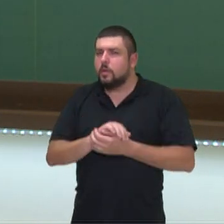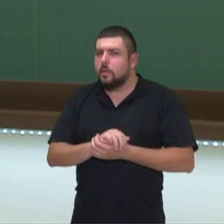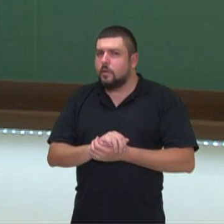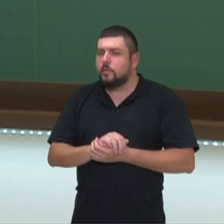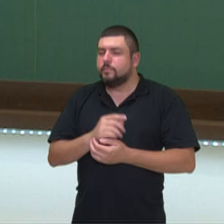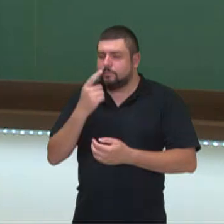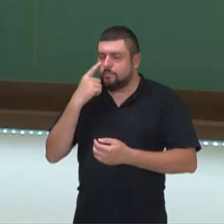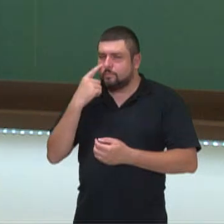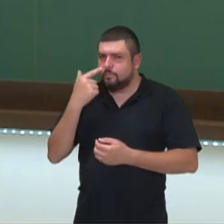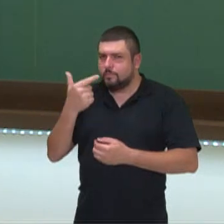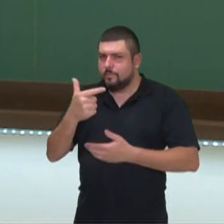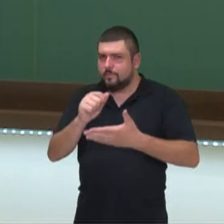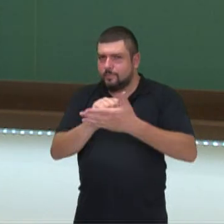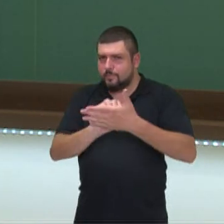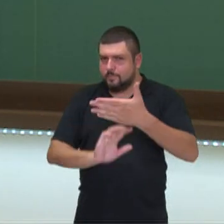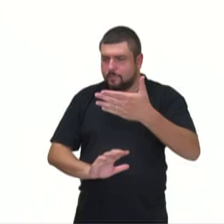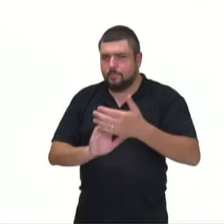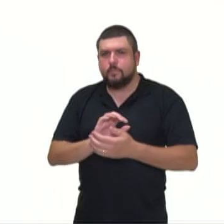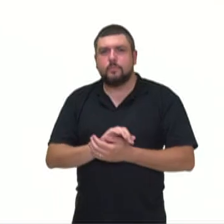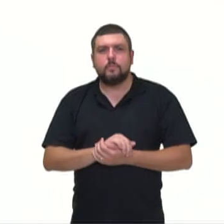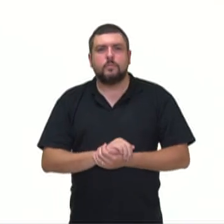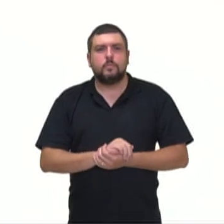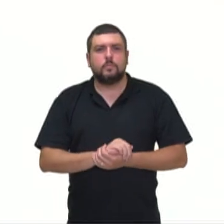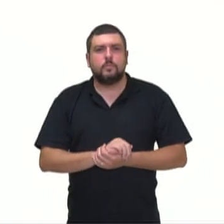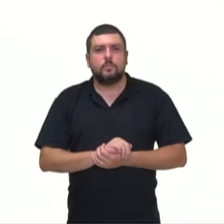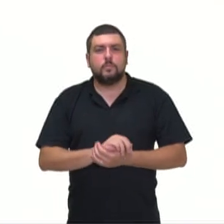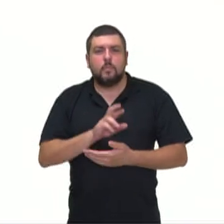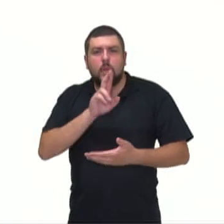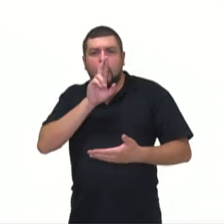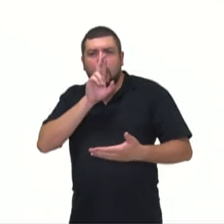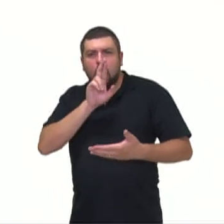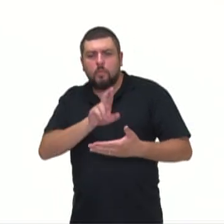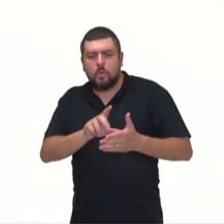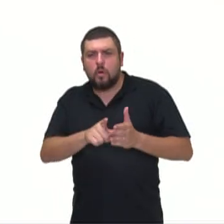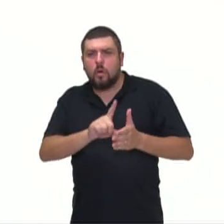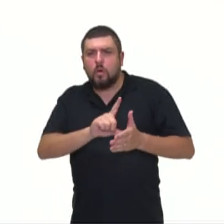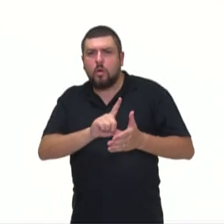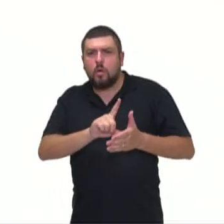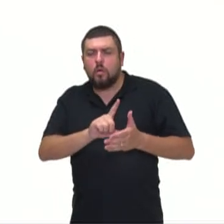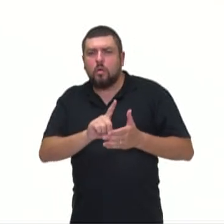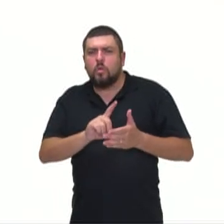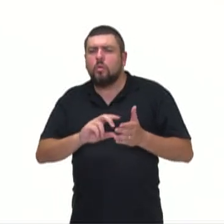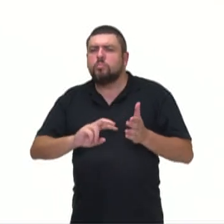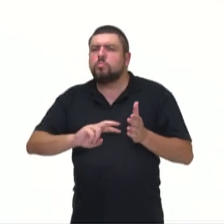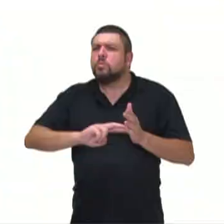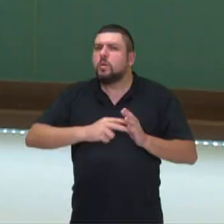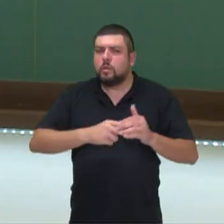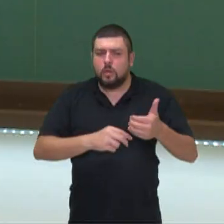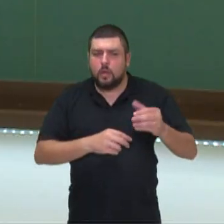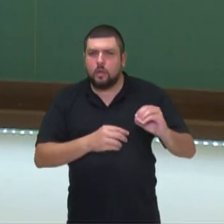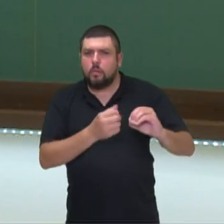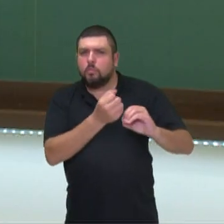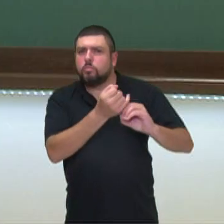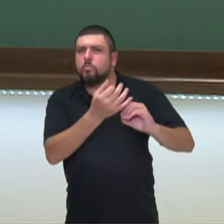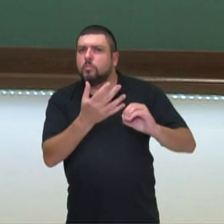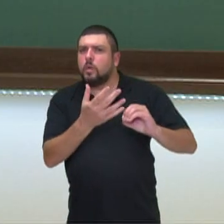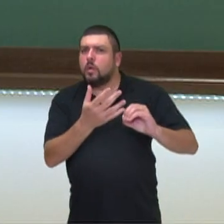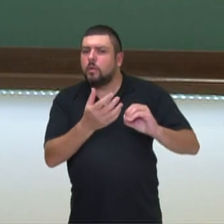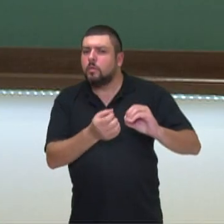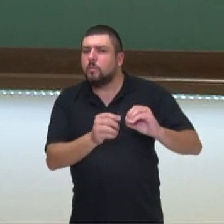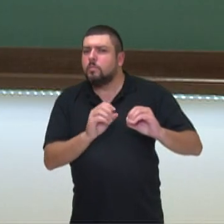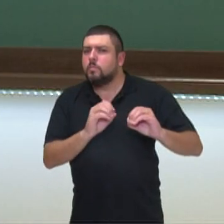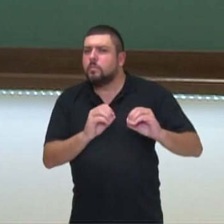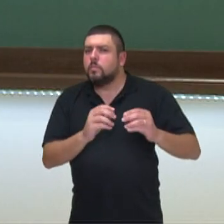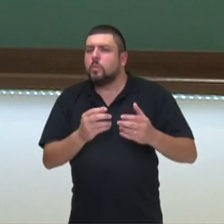exercício. Observando os resultados encontrados, o que podemos dizer sobre as potências de base 10? Pense um